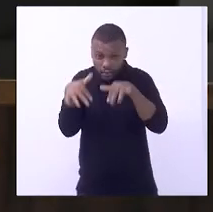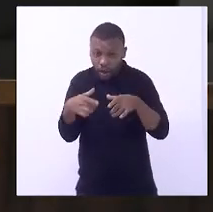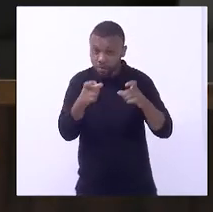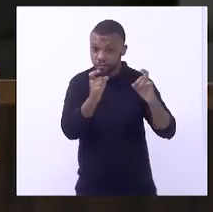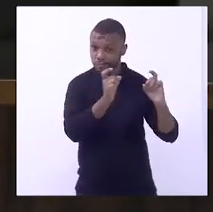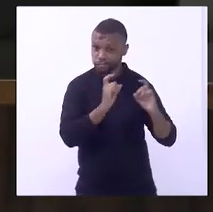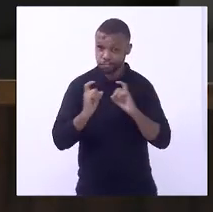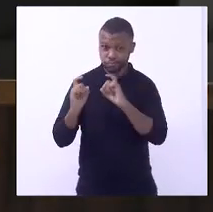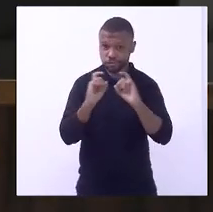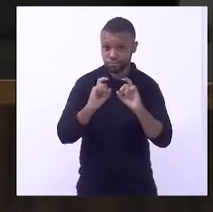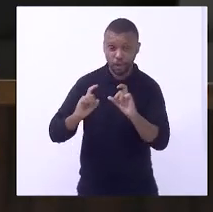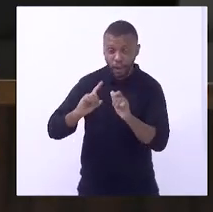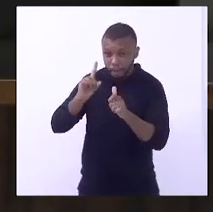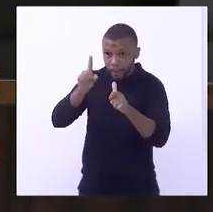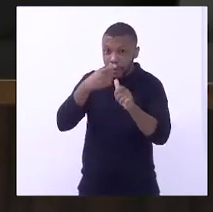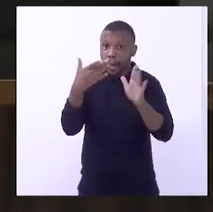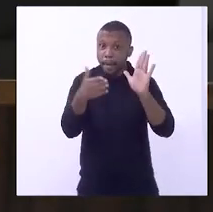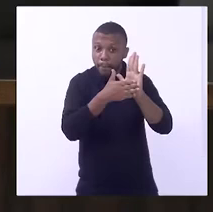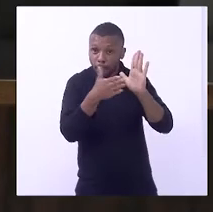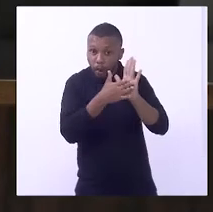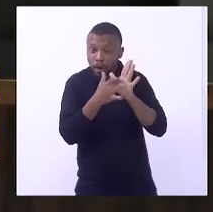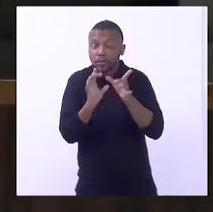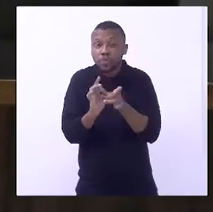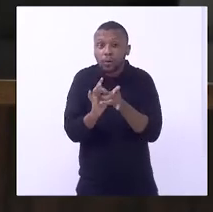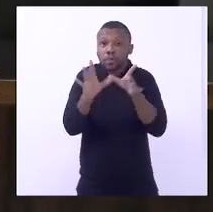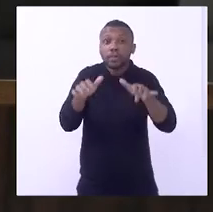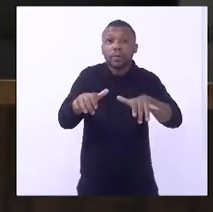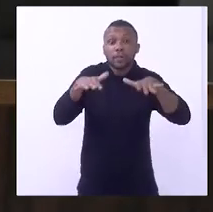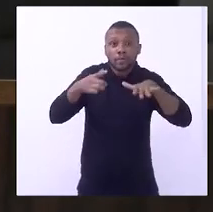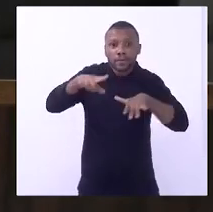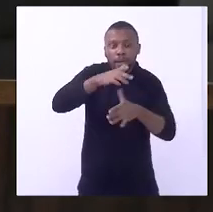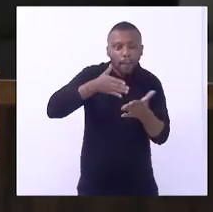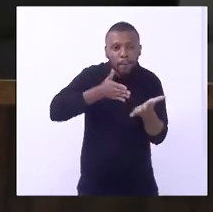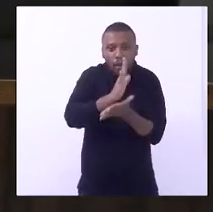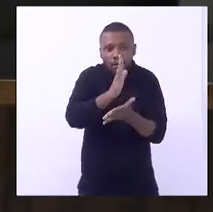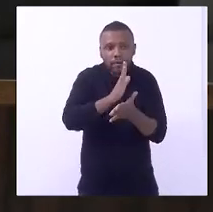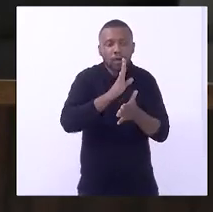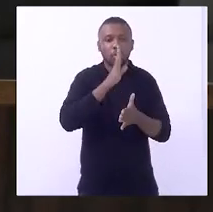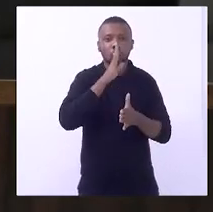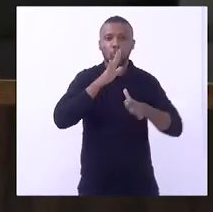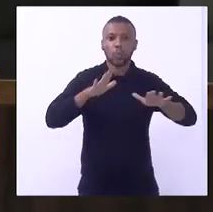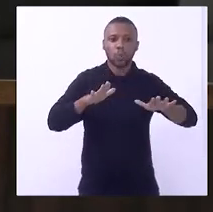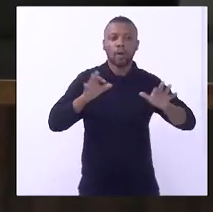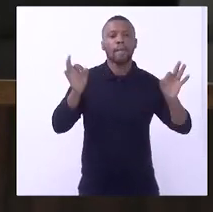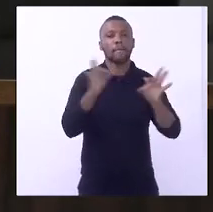a primeira pauta, tá ok? Com autorização do plenário. Se os que aprovam, olha como estão, aprovado.